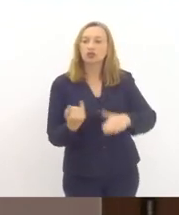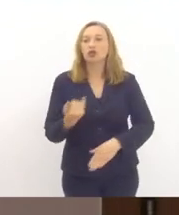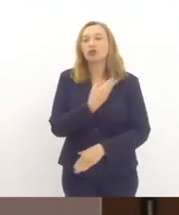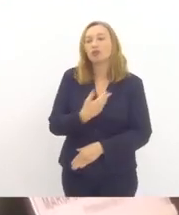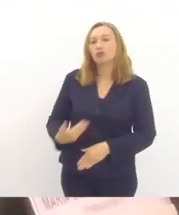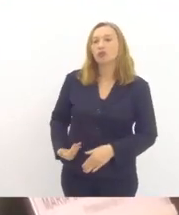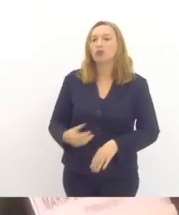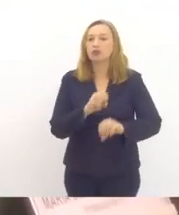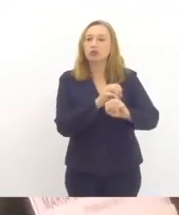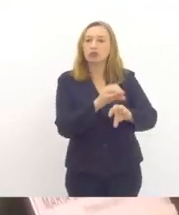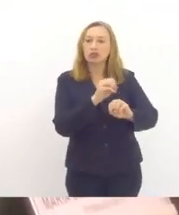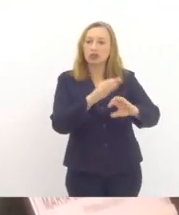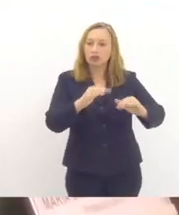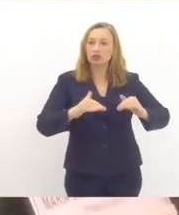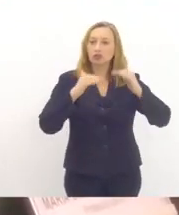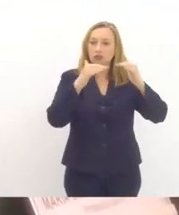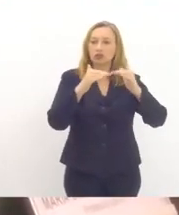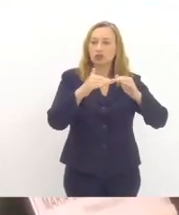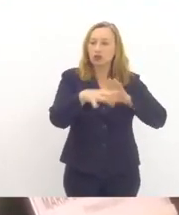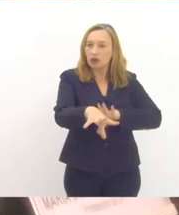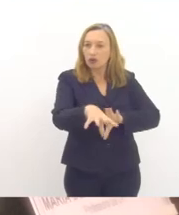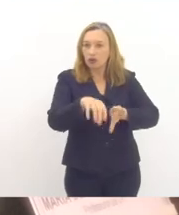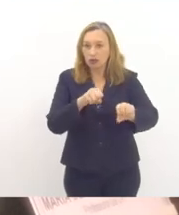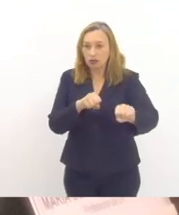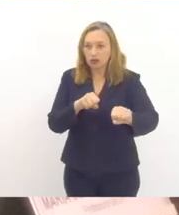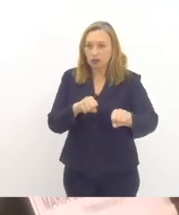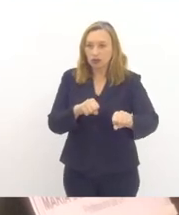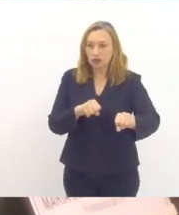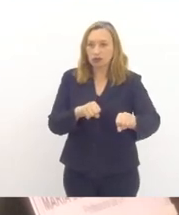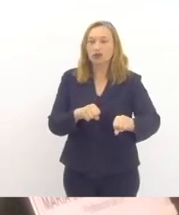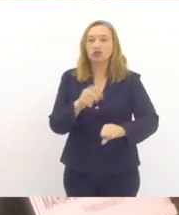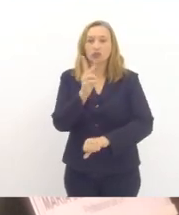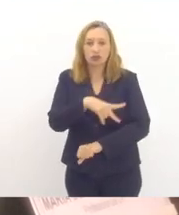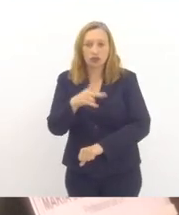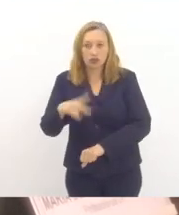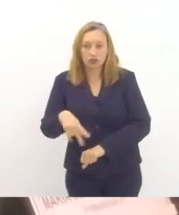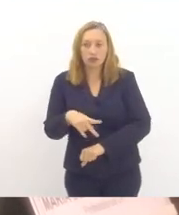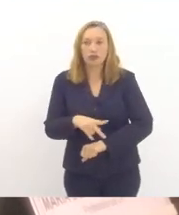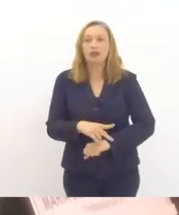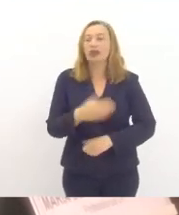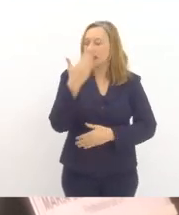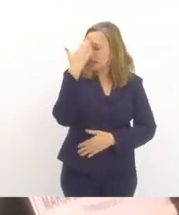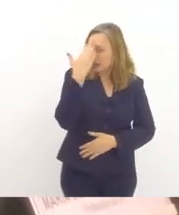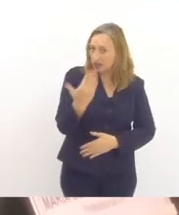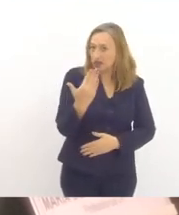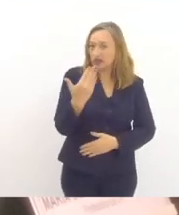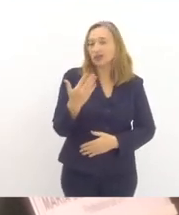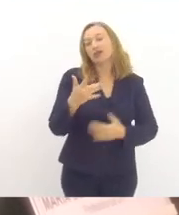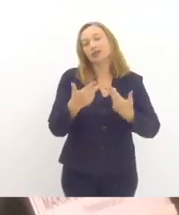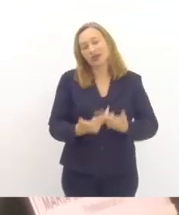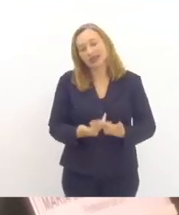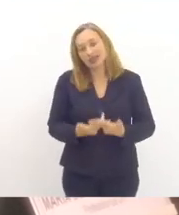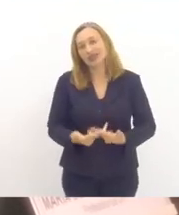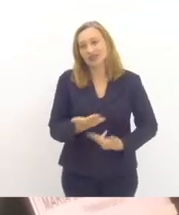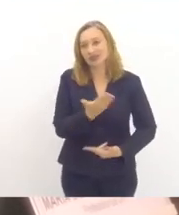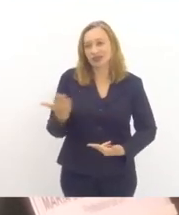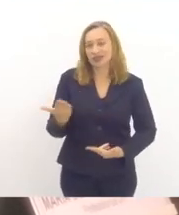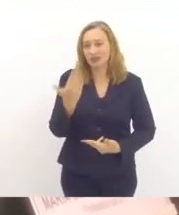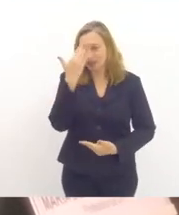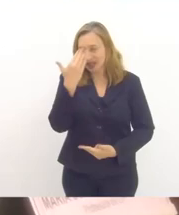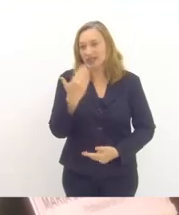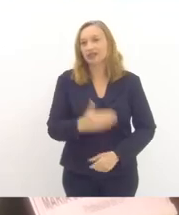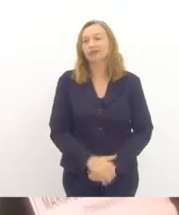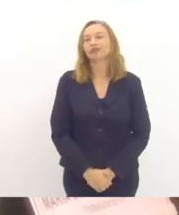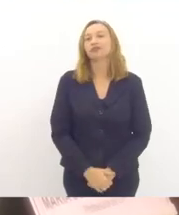de ensino superior, formadoras de docentes. E eu agradeço a paciência de vocês.